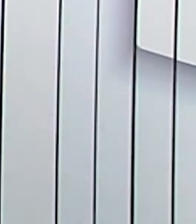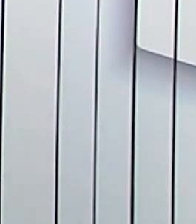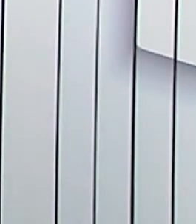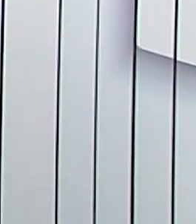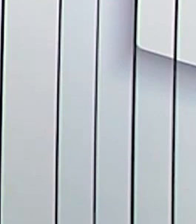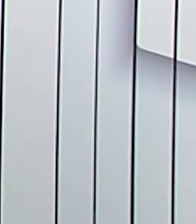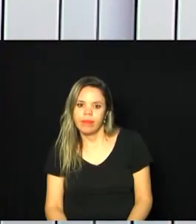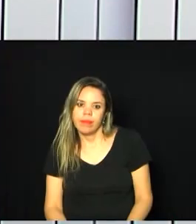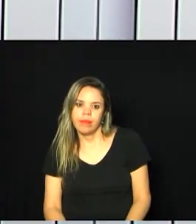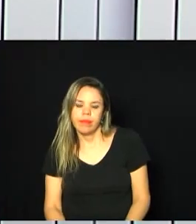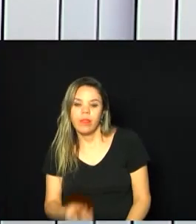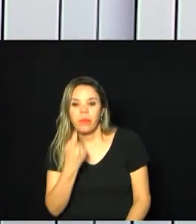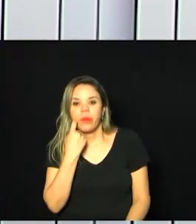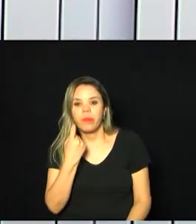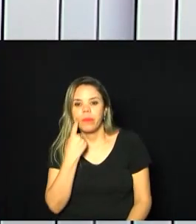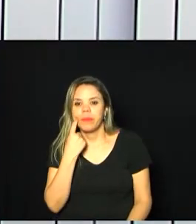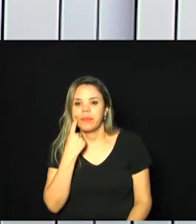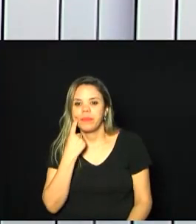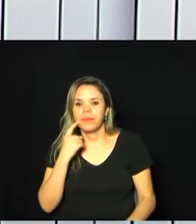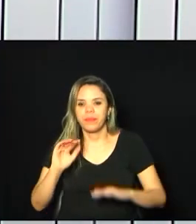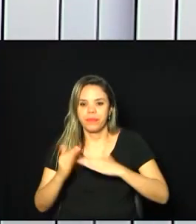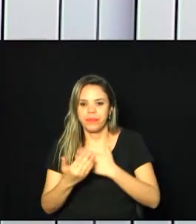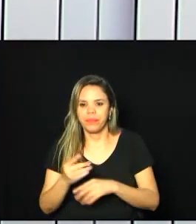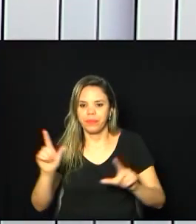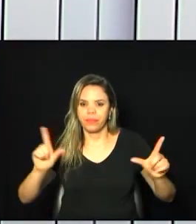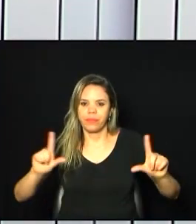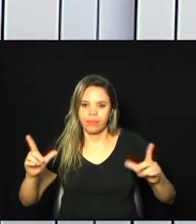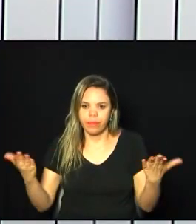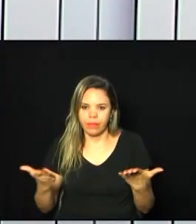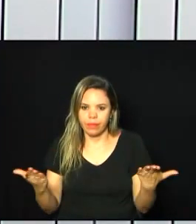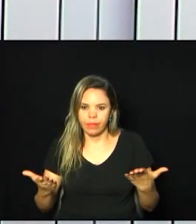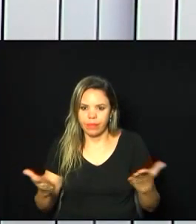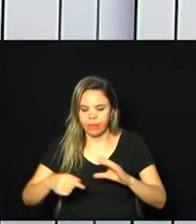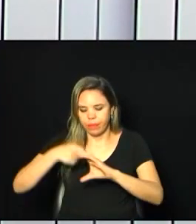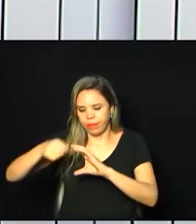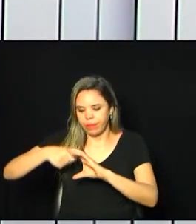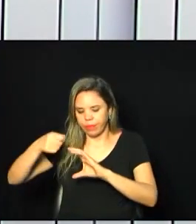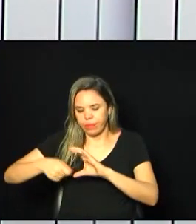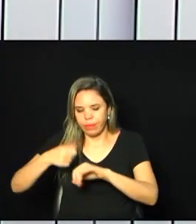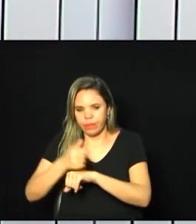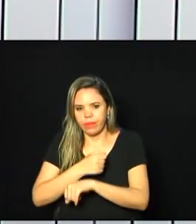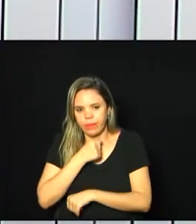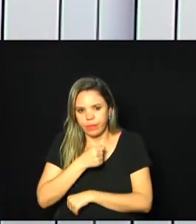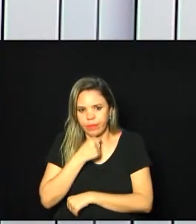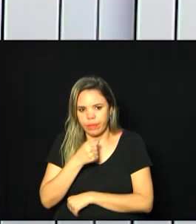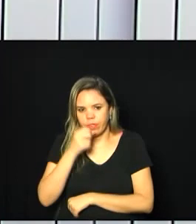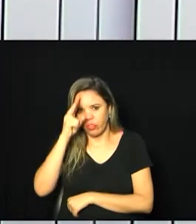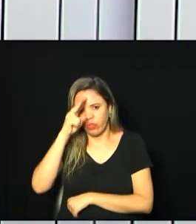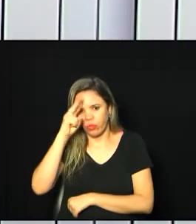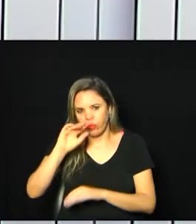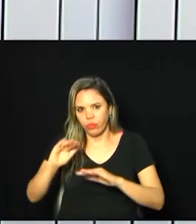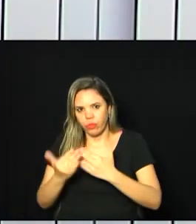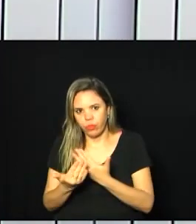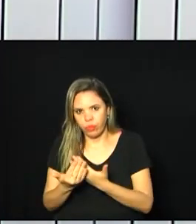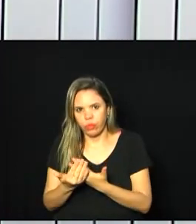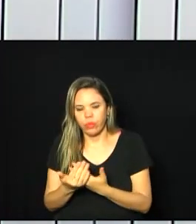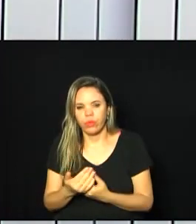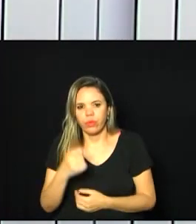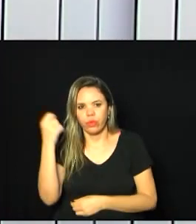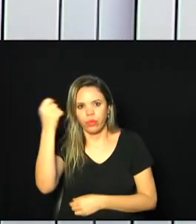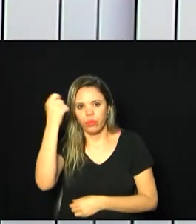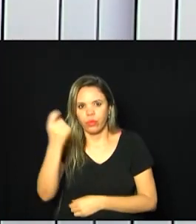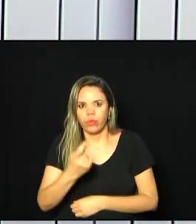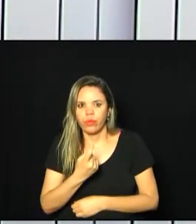Sextou com o Meu Bairro na TV e hoje a nossa equipe vai contar a história de um bairro que fica na região sul